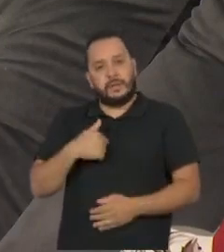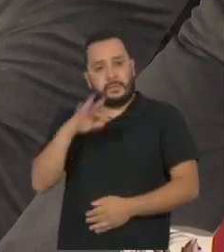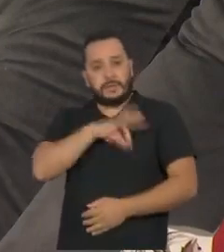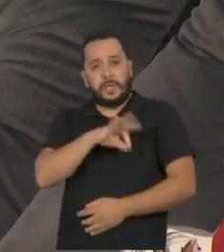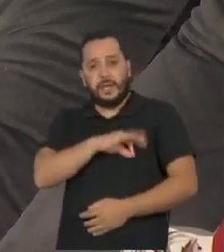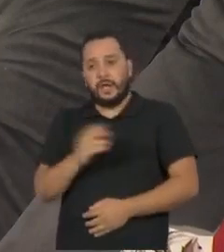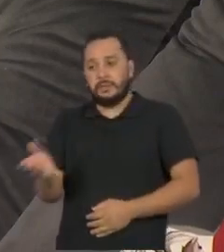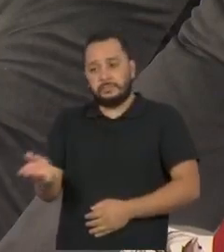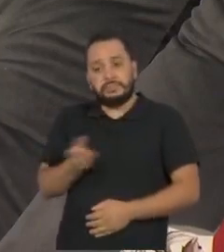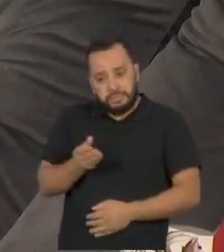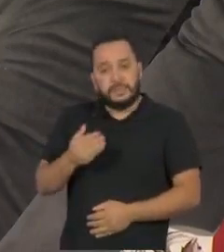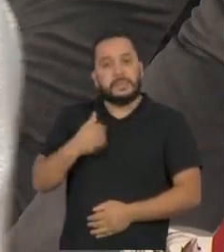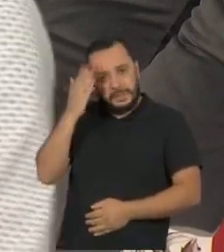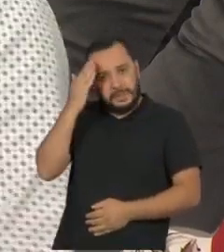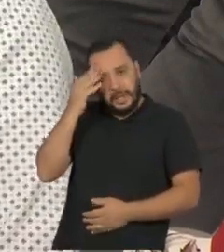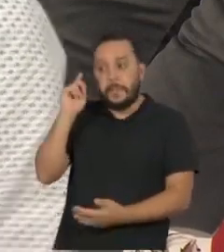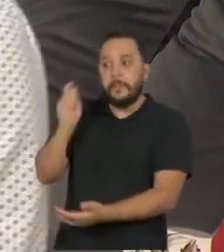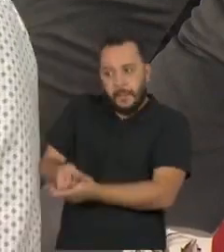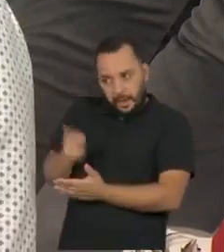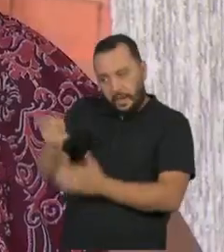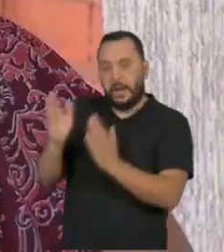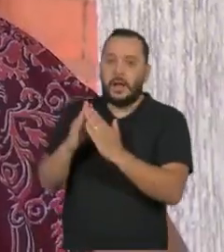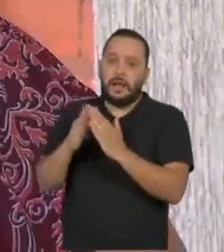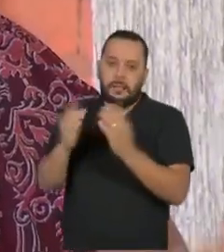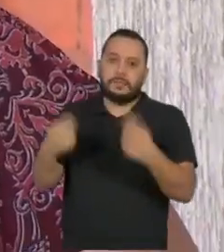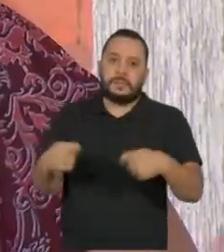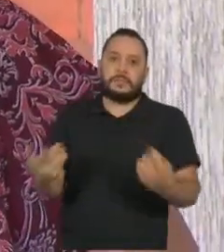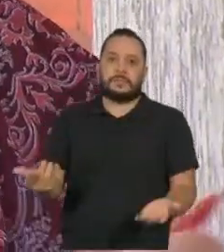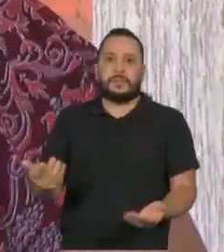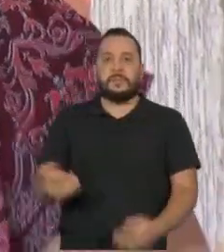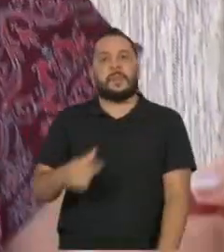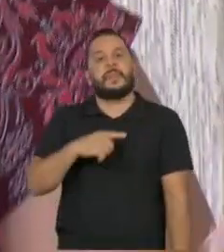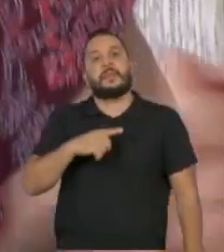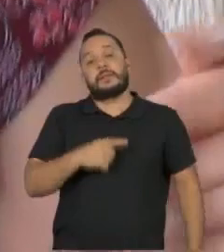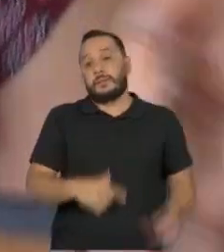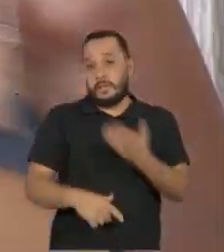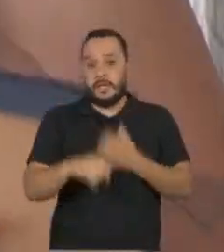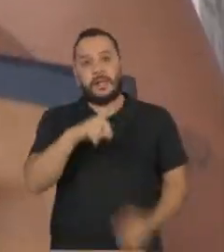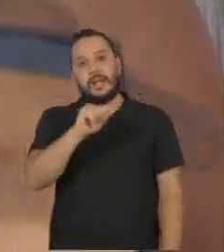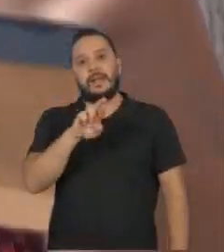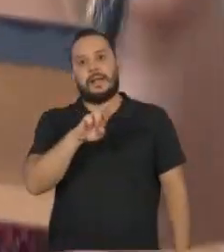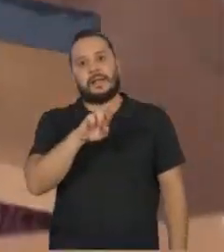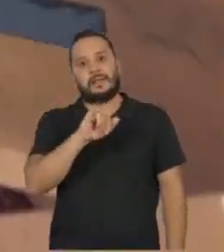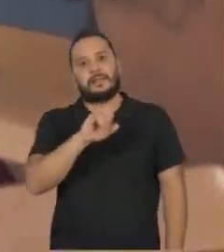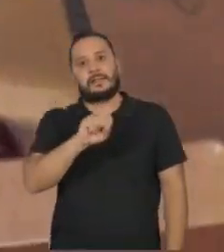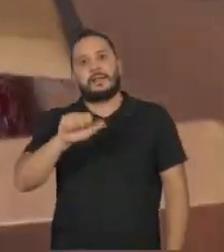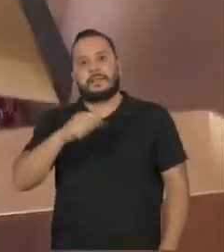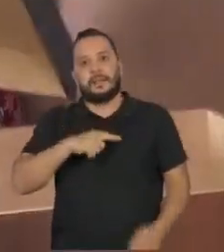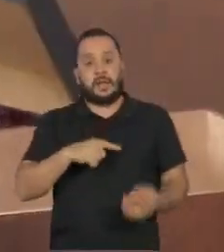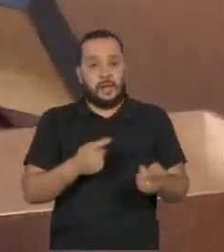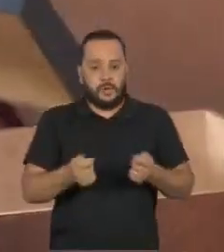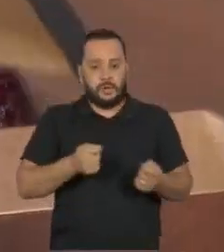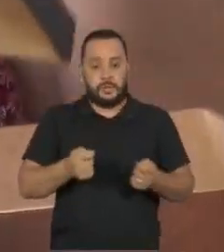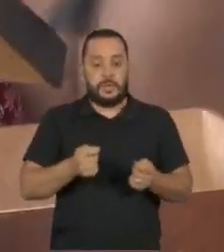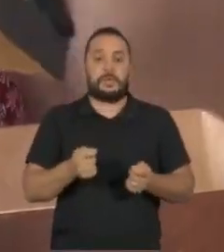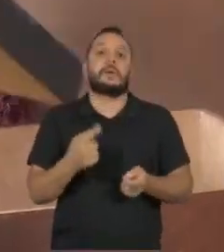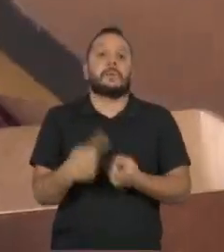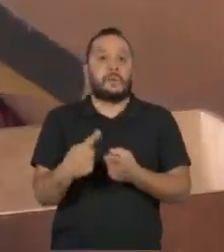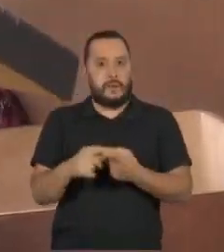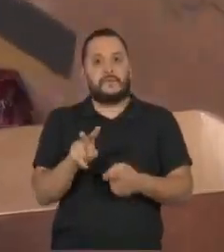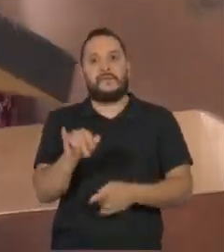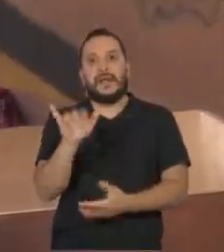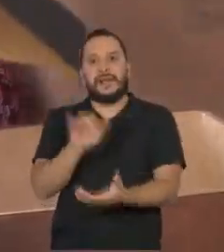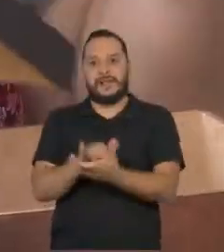pagamento, eu já sei que esse dinheiro eu tenho que deixar reservado. Já a Larissa economiza onde pode. Neste ano vai casar, então decidiu fazer